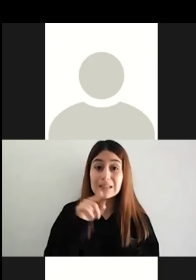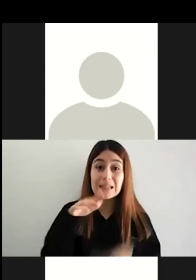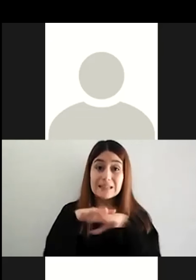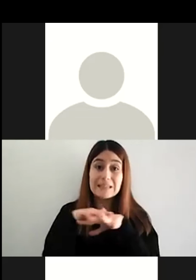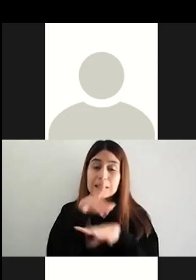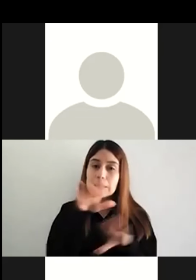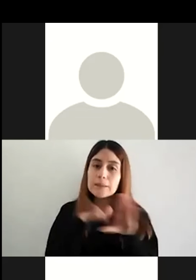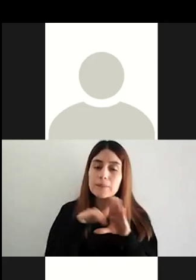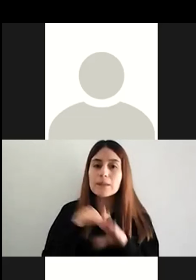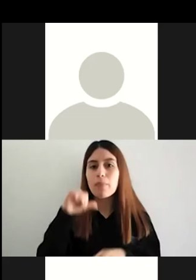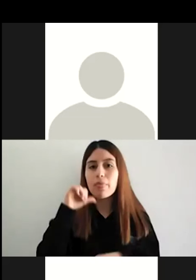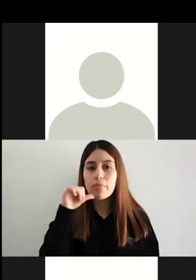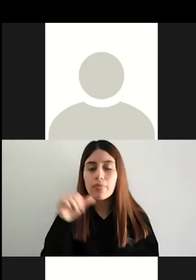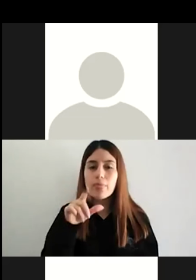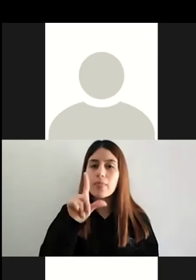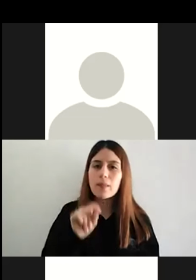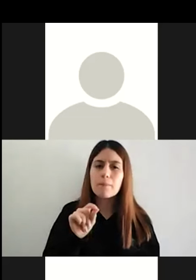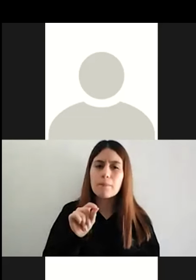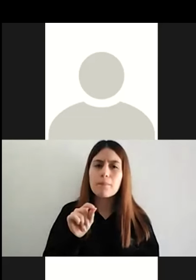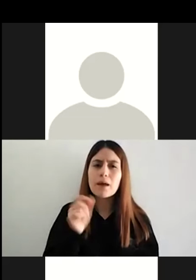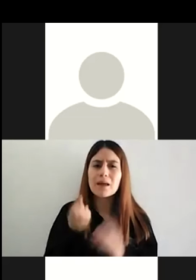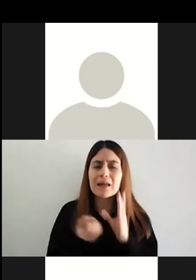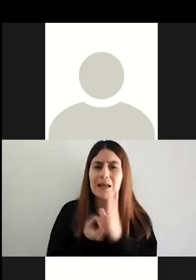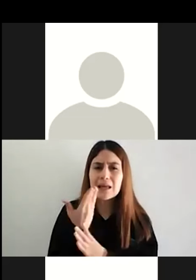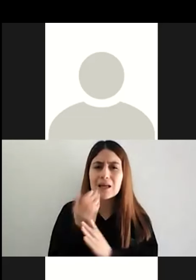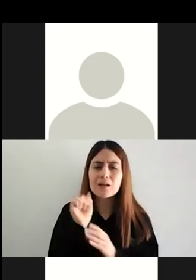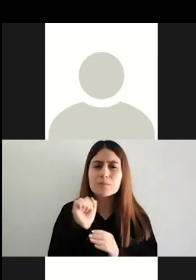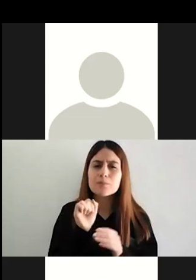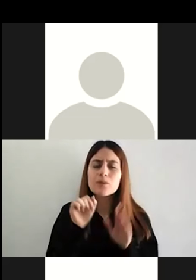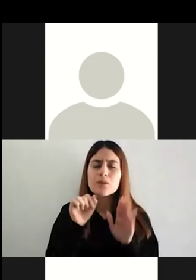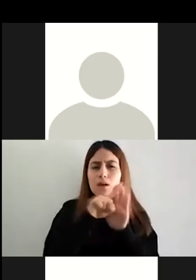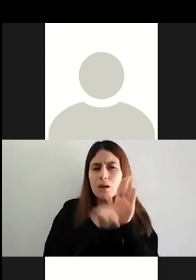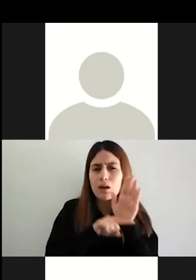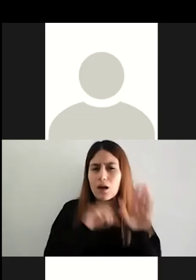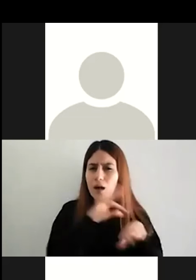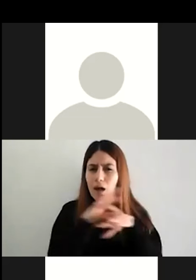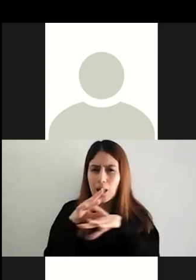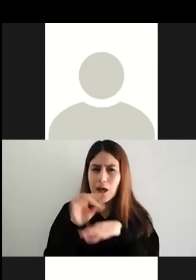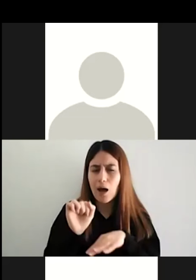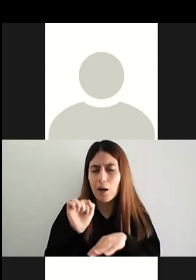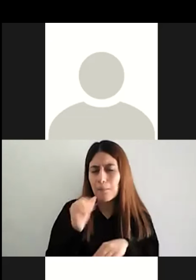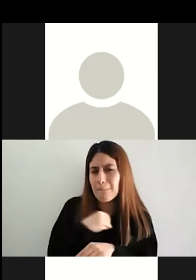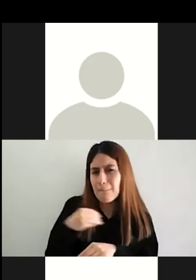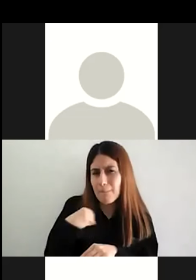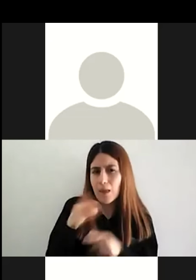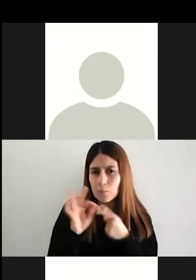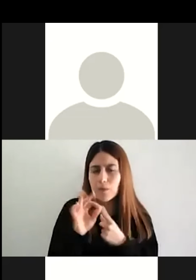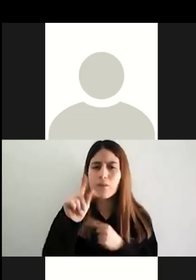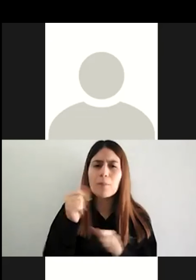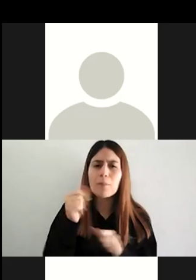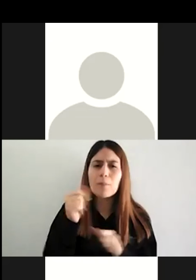participam ativamente também na criação de clinical guidelines, em atividades de